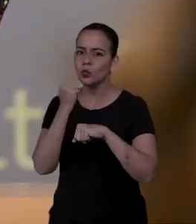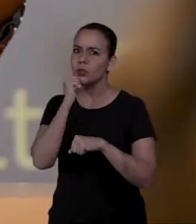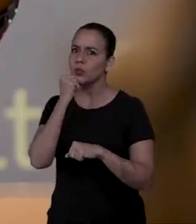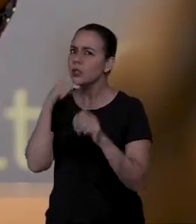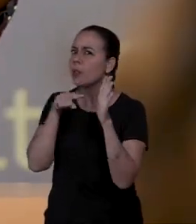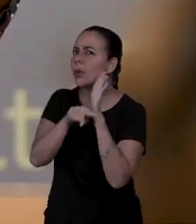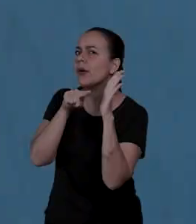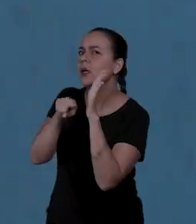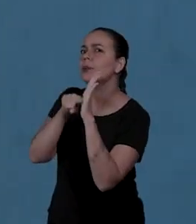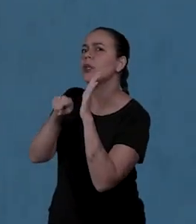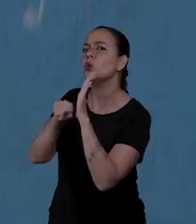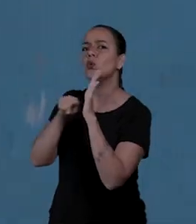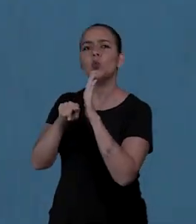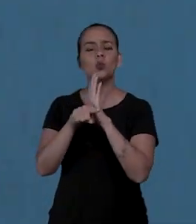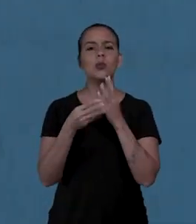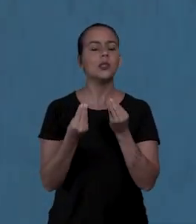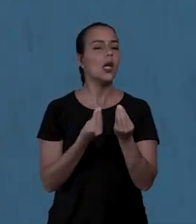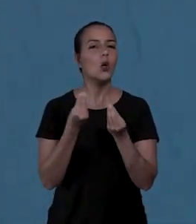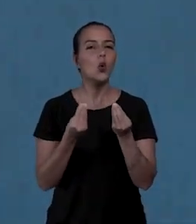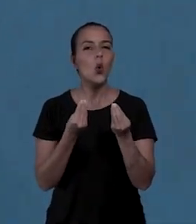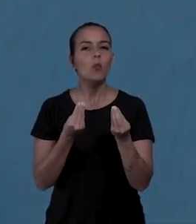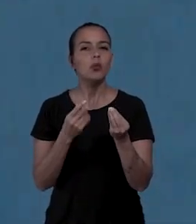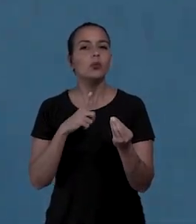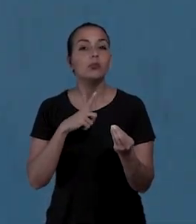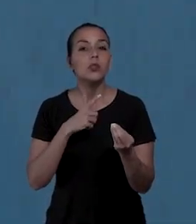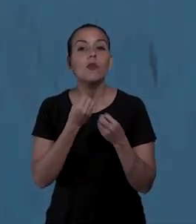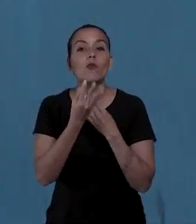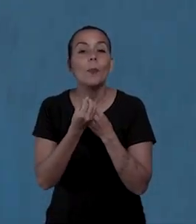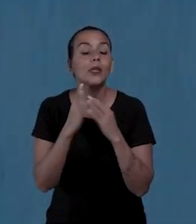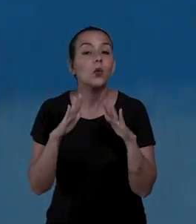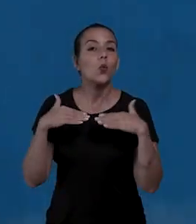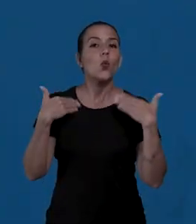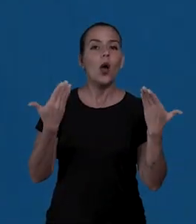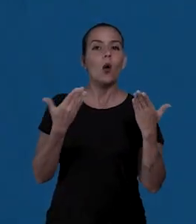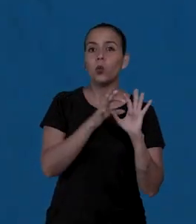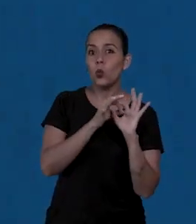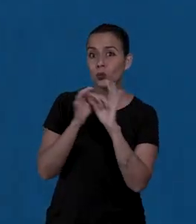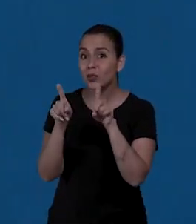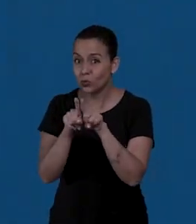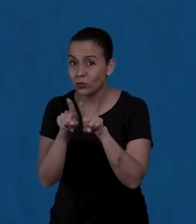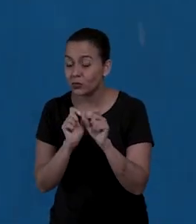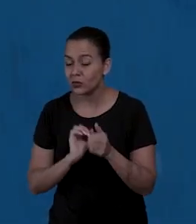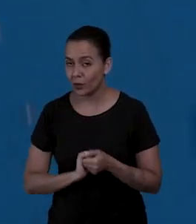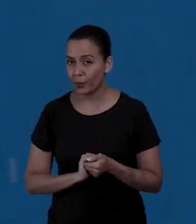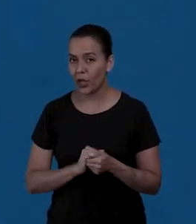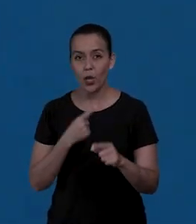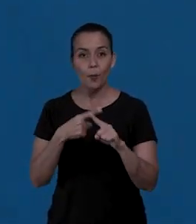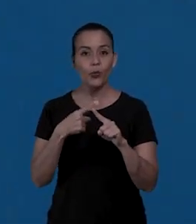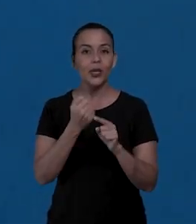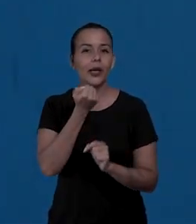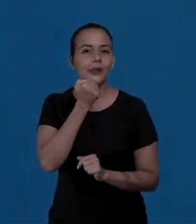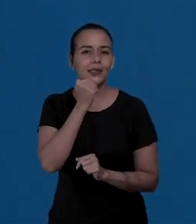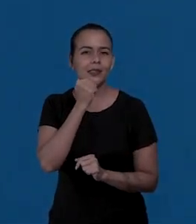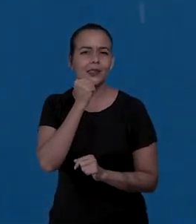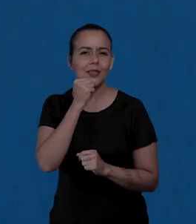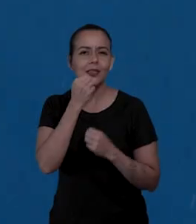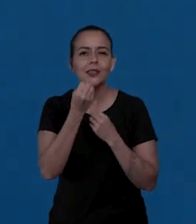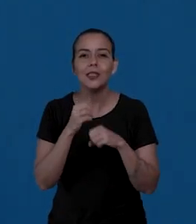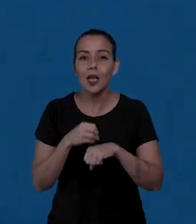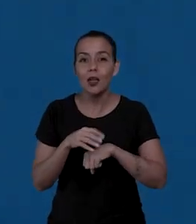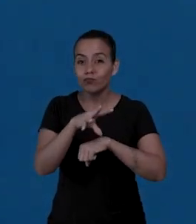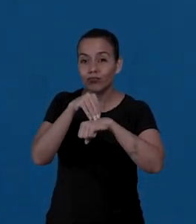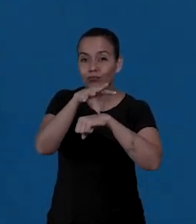valores constitutivos e nos seus valores contextuais. Porque a ciência, quando ela produz conhecimento, é como se fosse